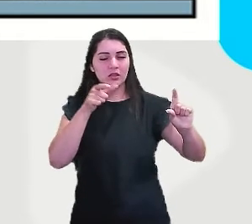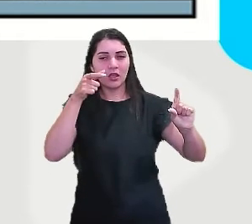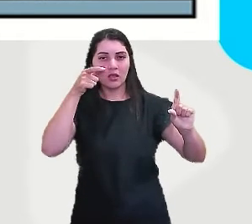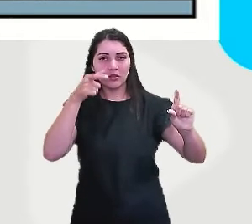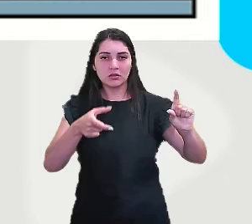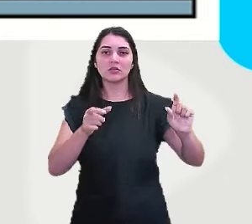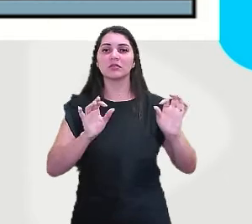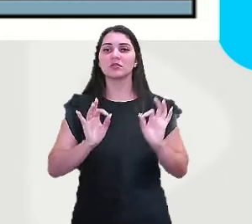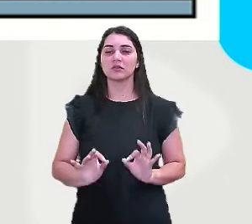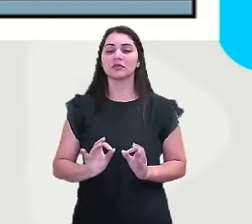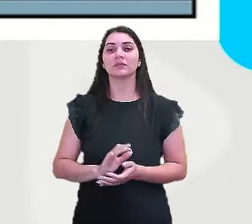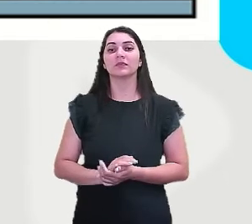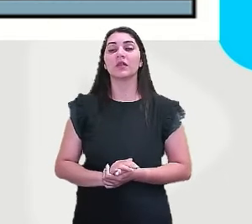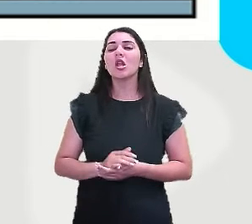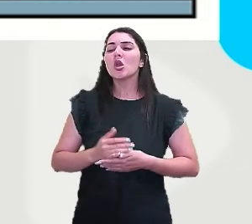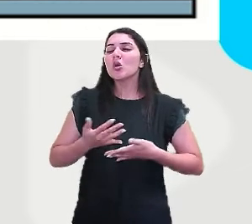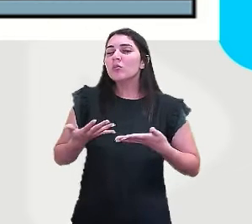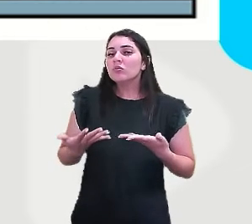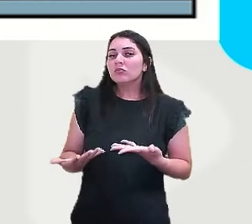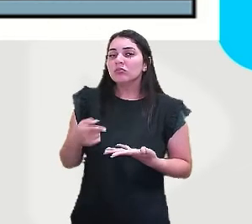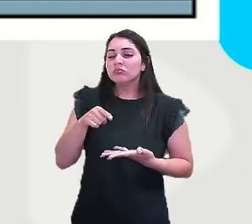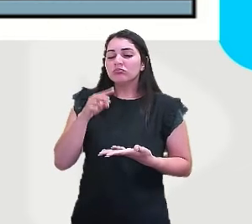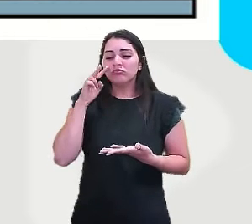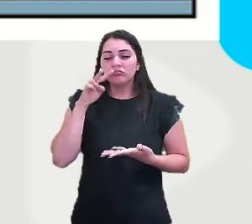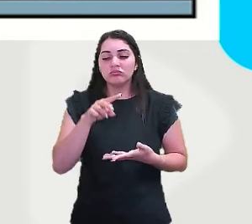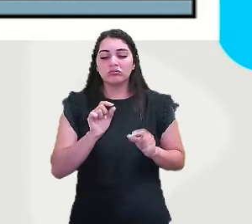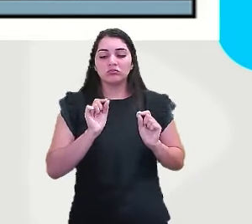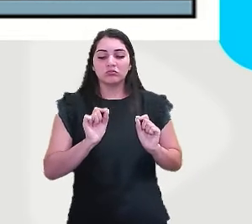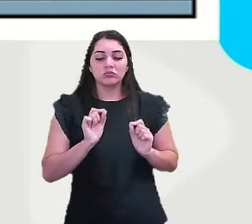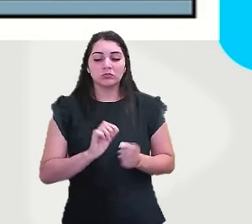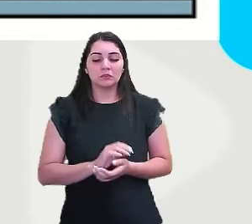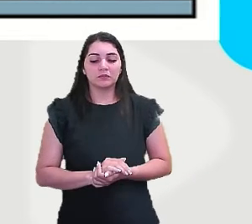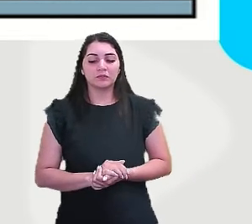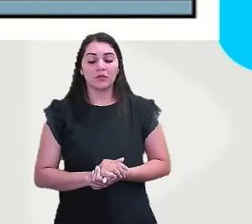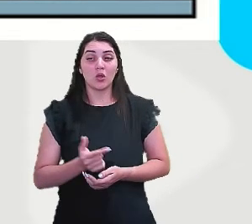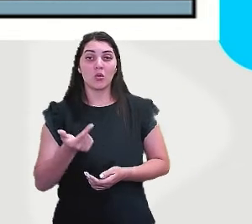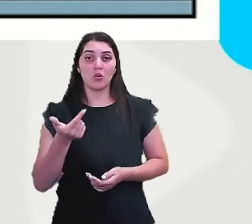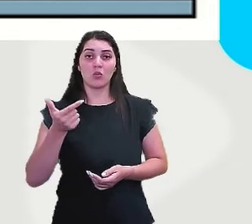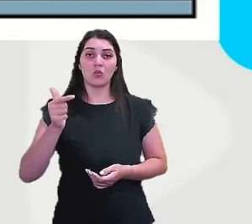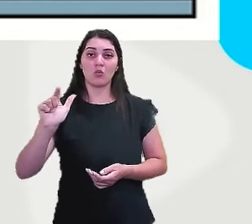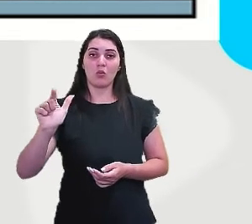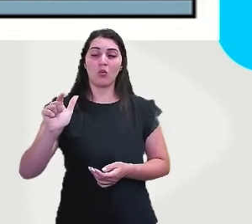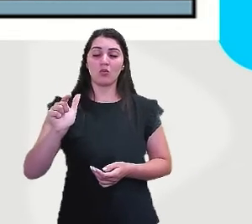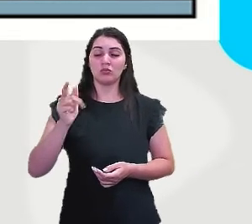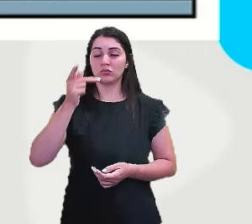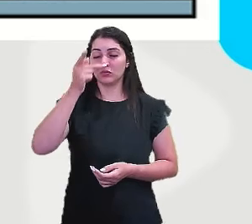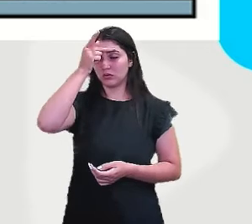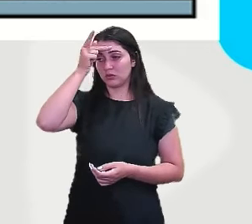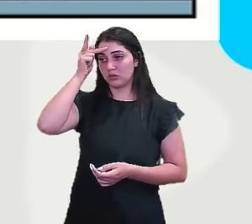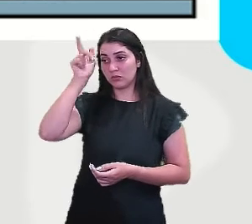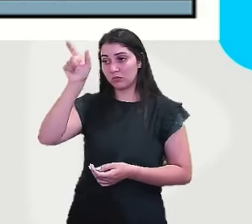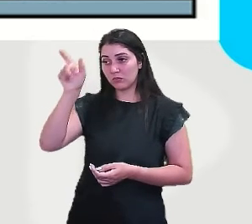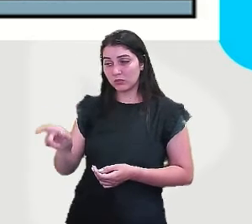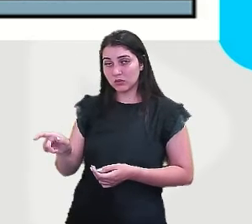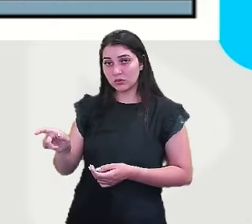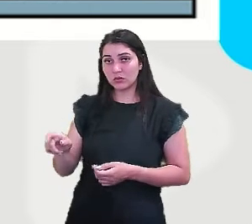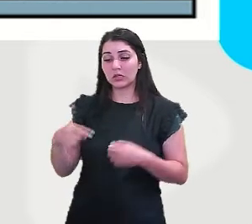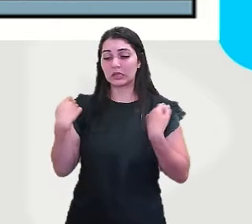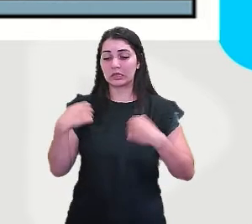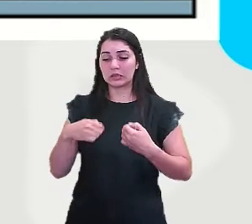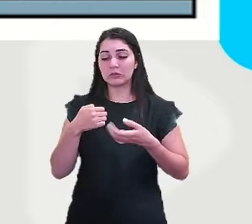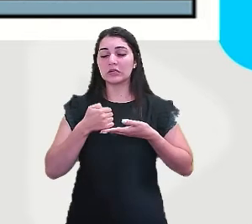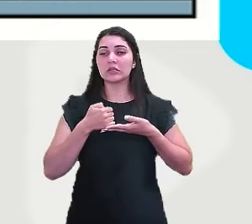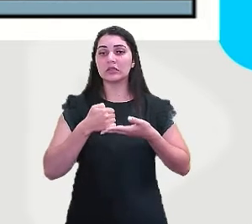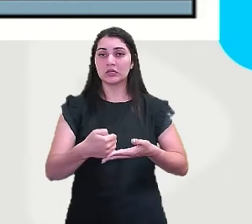não é? É quando você está vendo um outro cidadão, um outro ser humano que precisa de